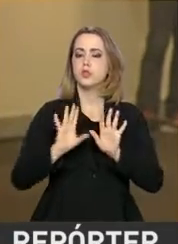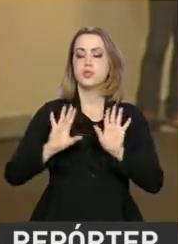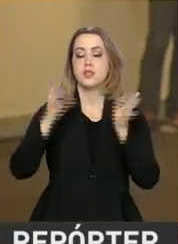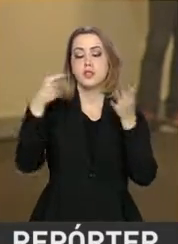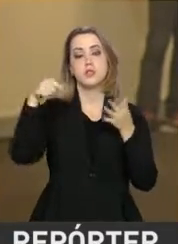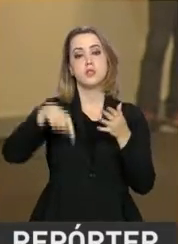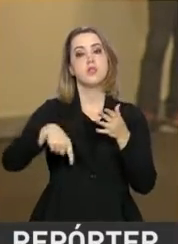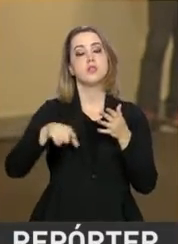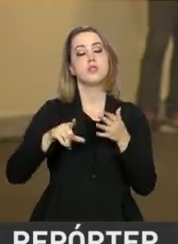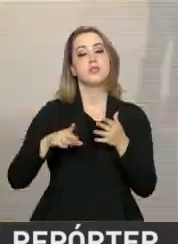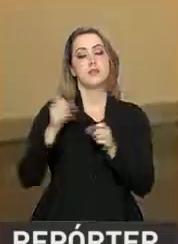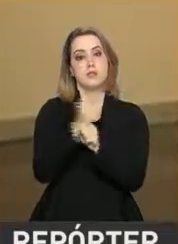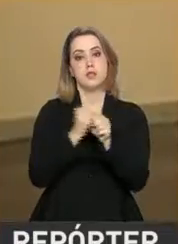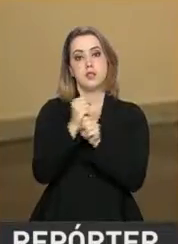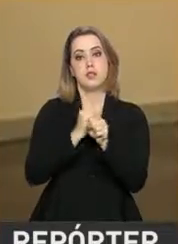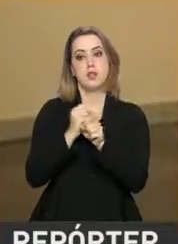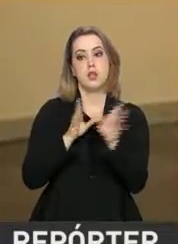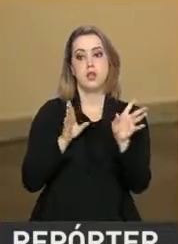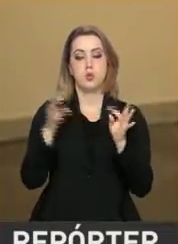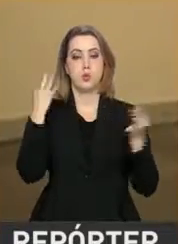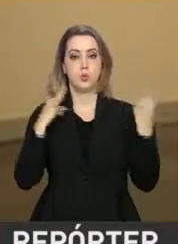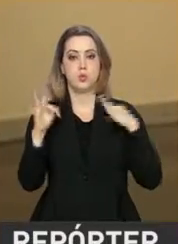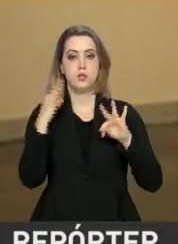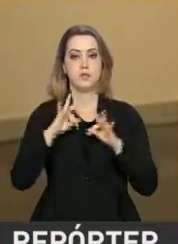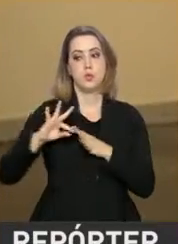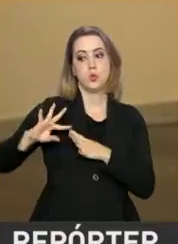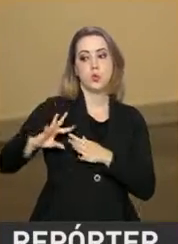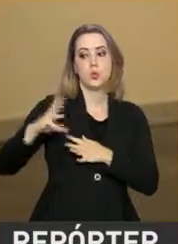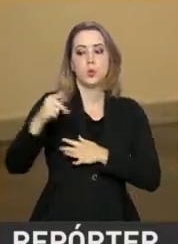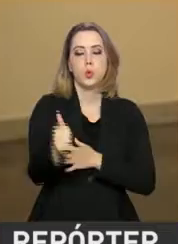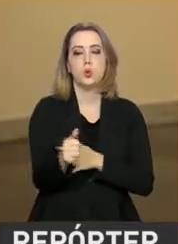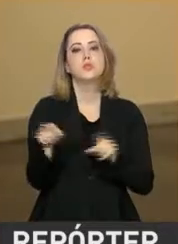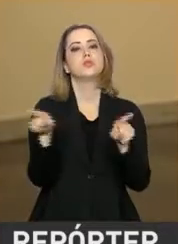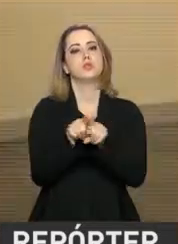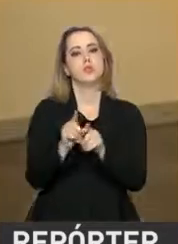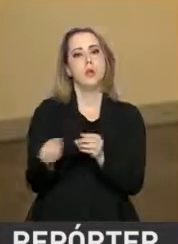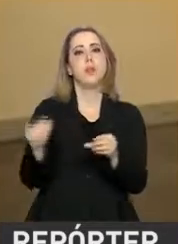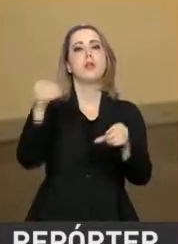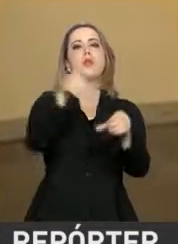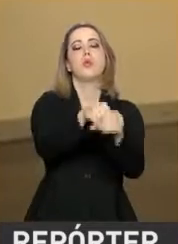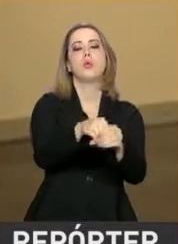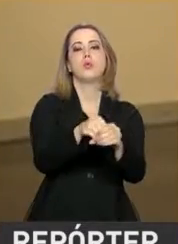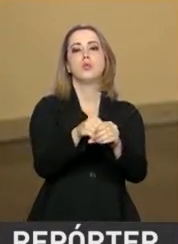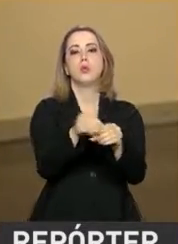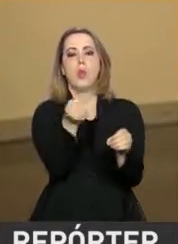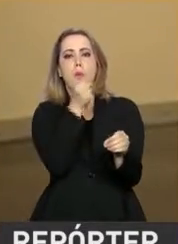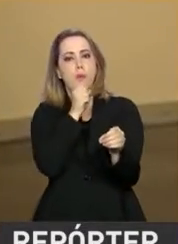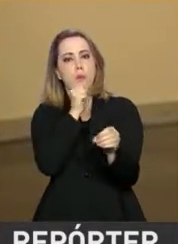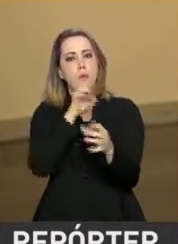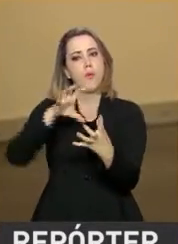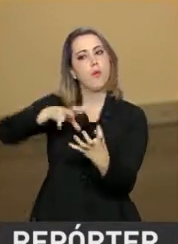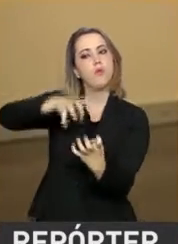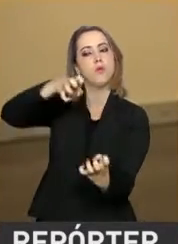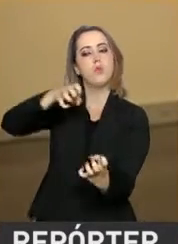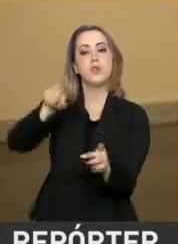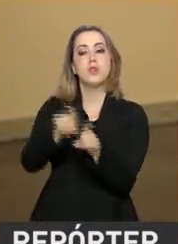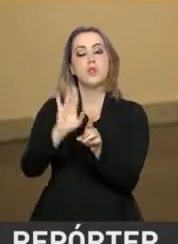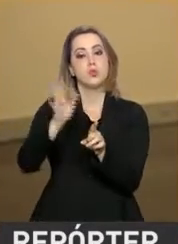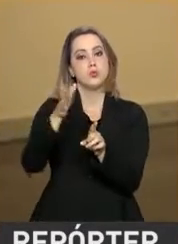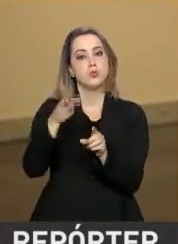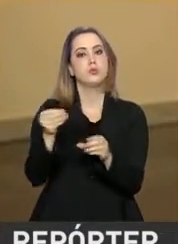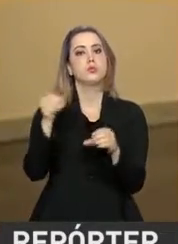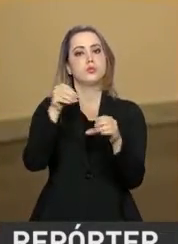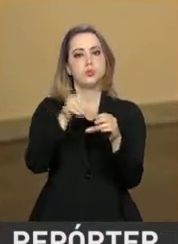turismo para todos entre esse todos inclusive tem um idoso também que é um segmento forte da nossa da nossa